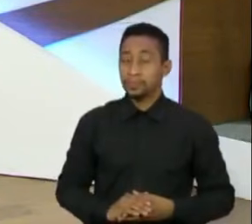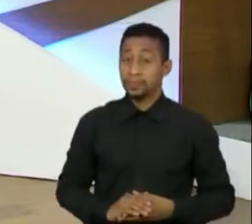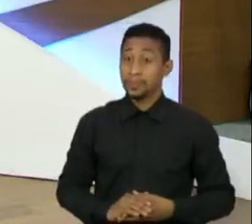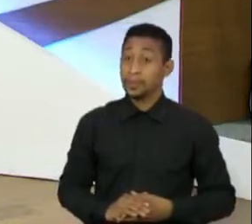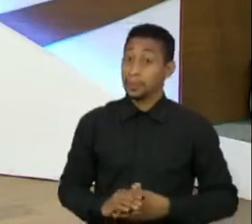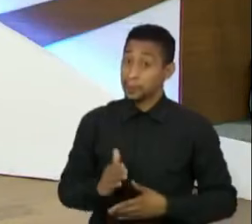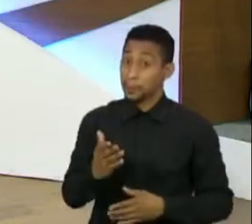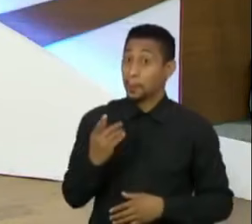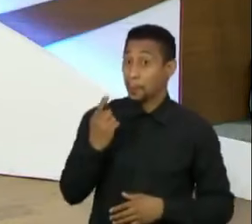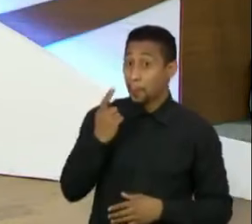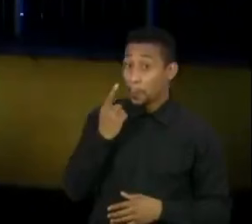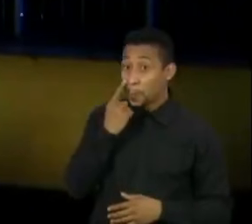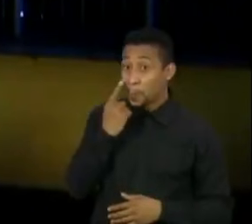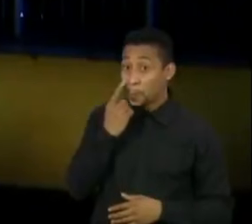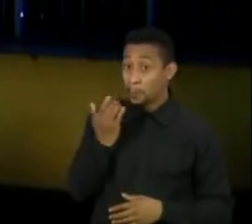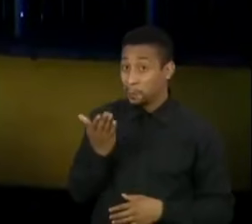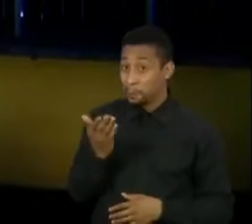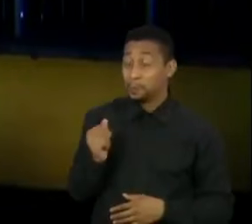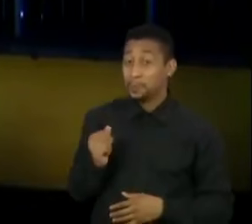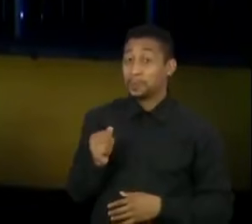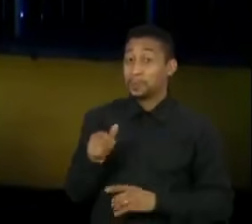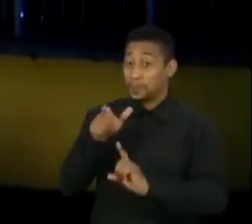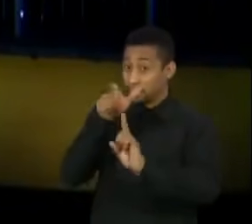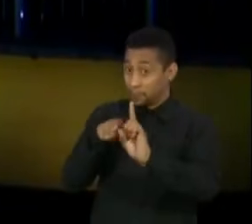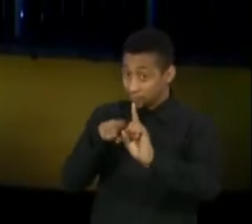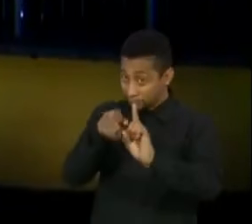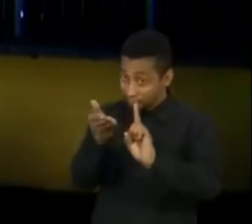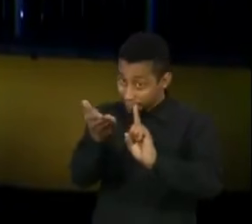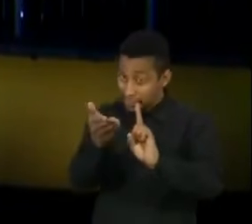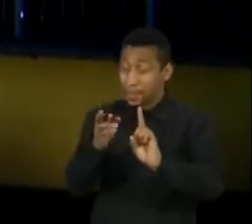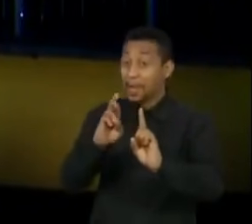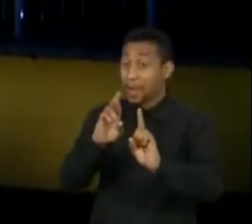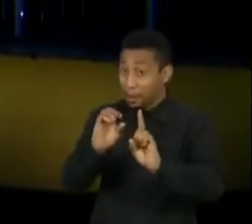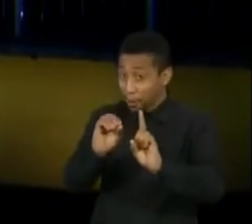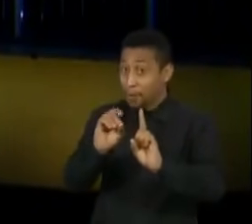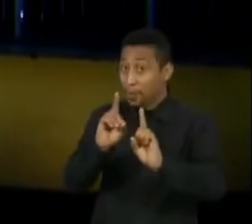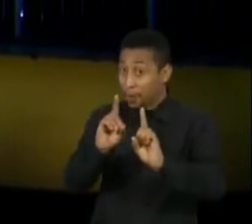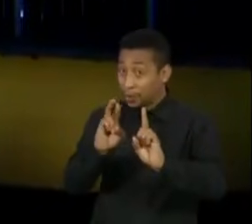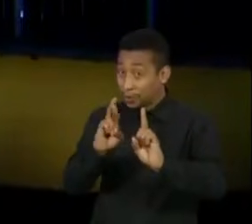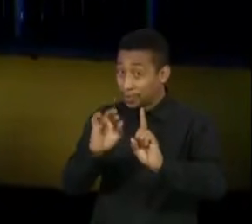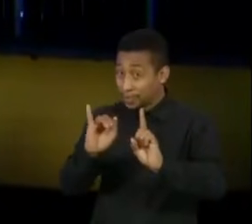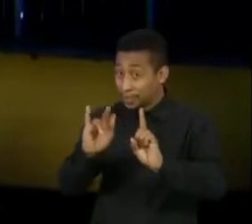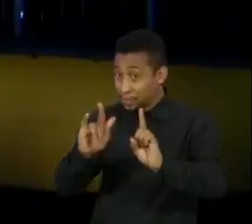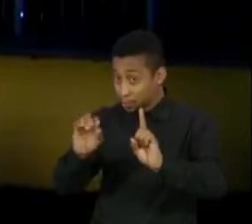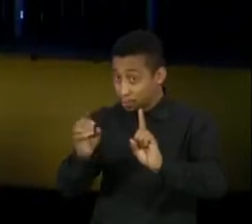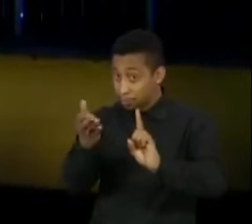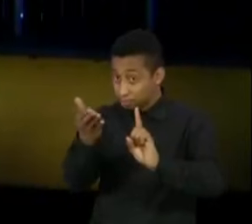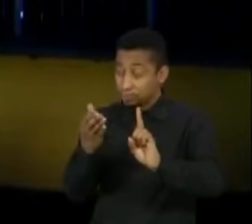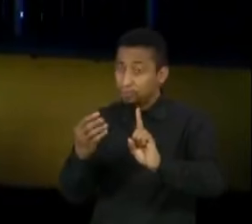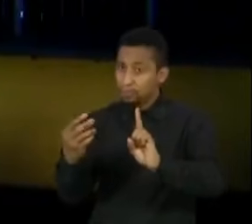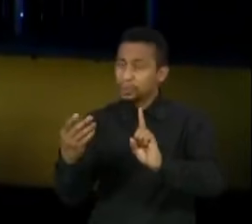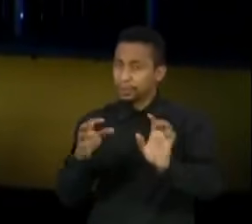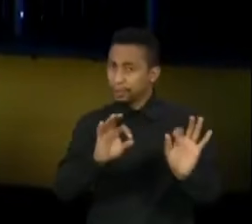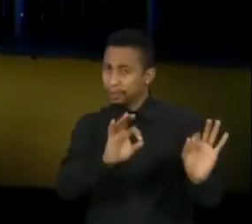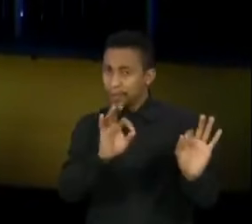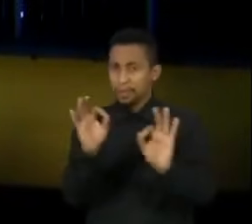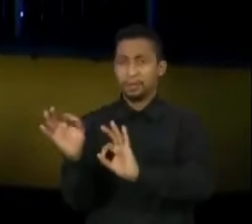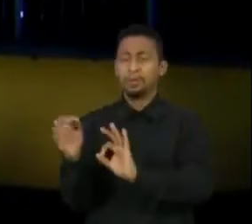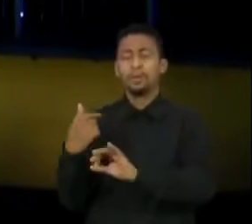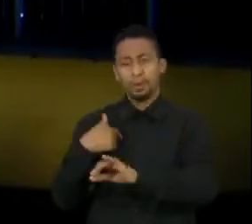e Olha Rodrigo como você acompanhou né eu enfrentei a